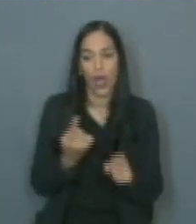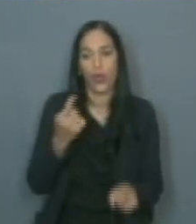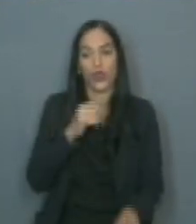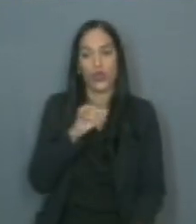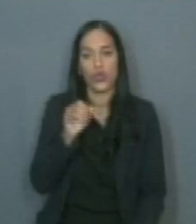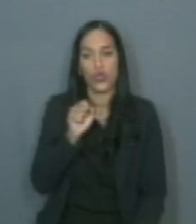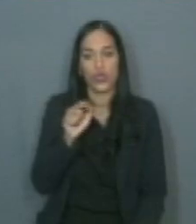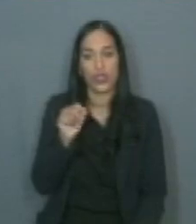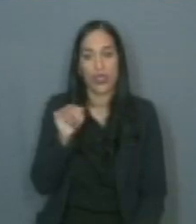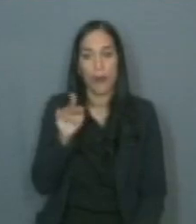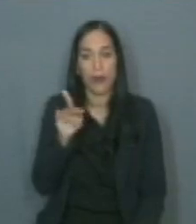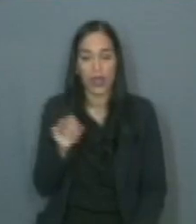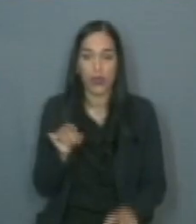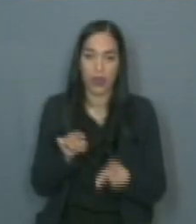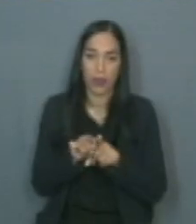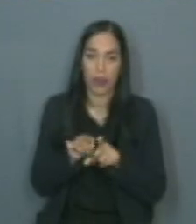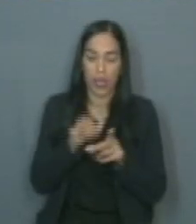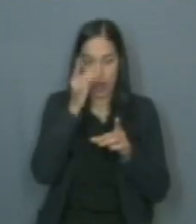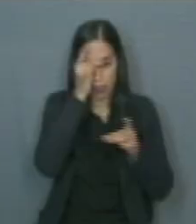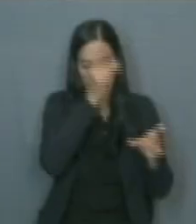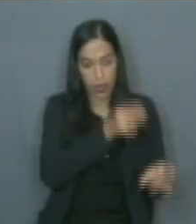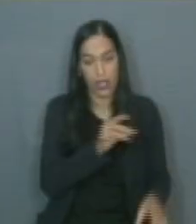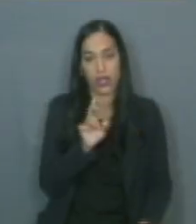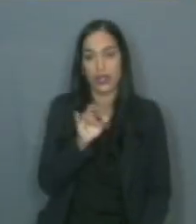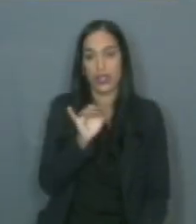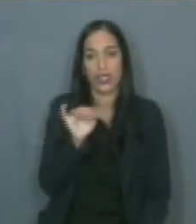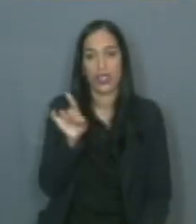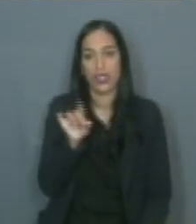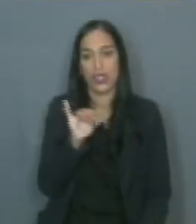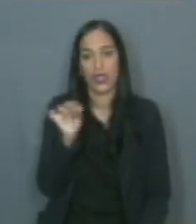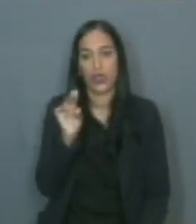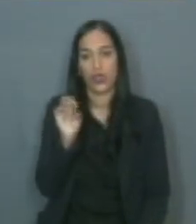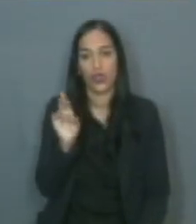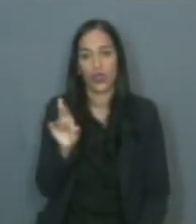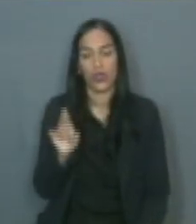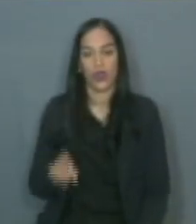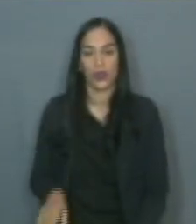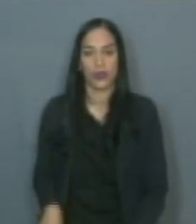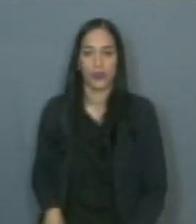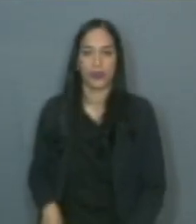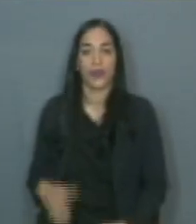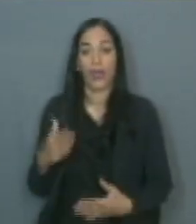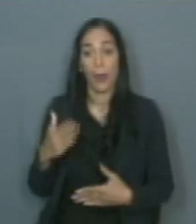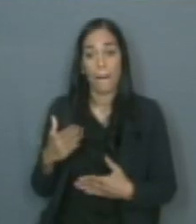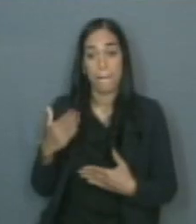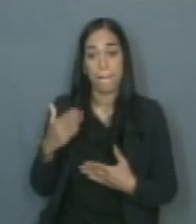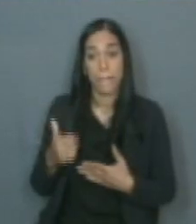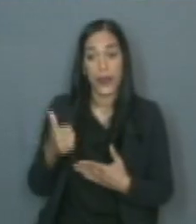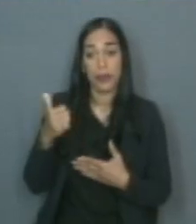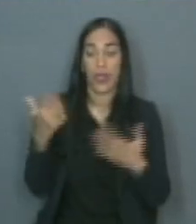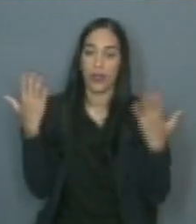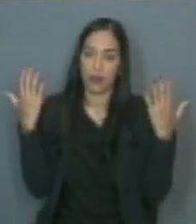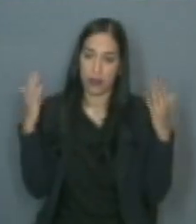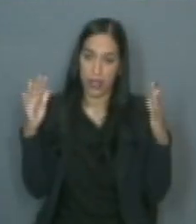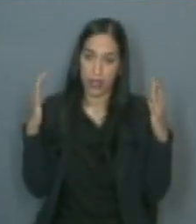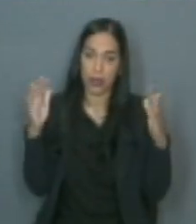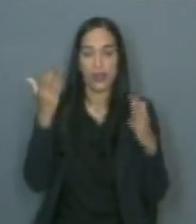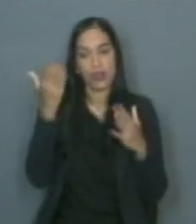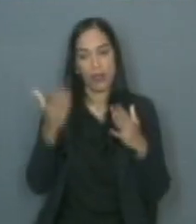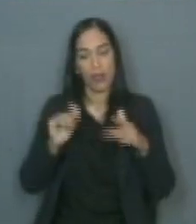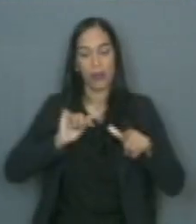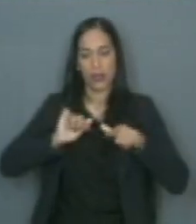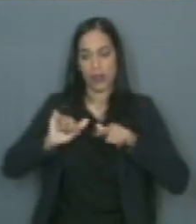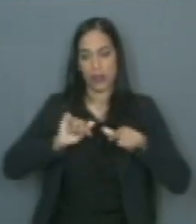passo a parte ao vereador Rinaldo Júnior. Vereador Gilson Machado Filho, primeiramente eu quero lhe parabenizar pelo seu